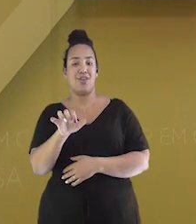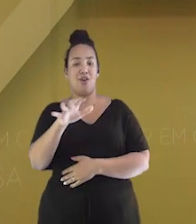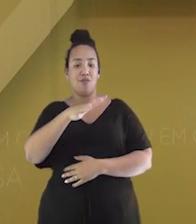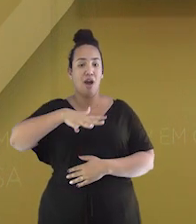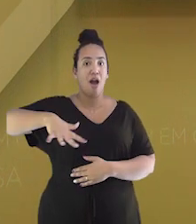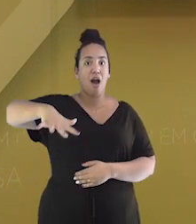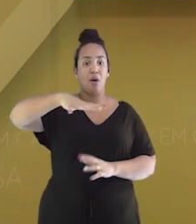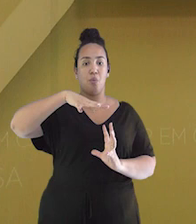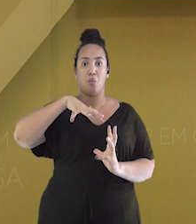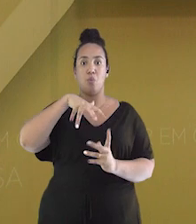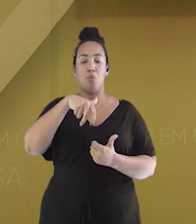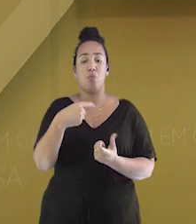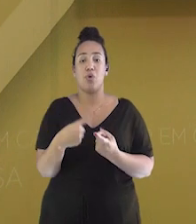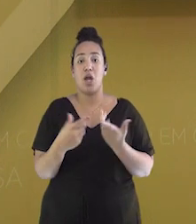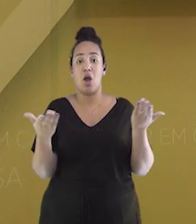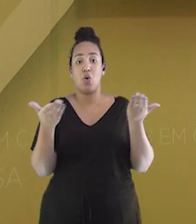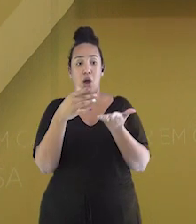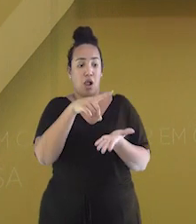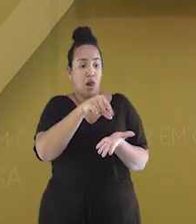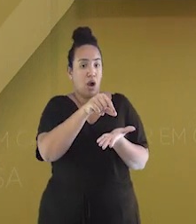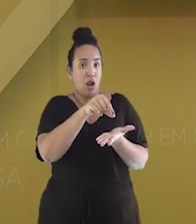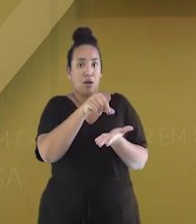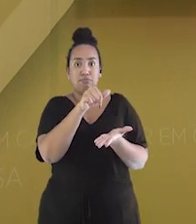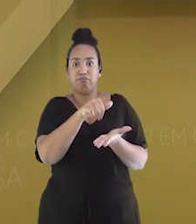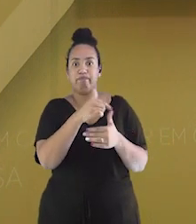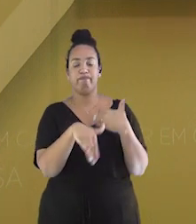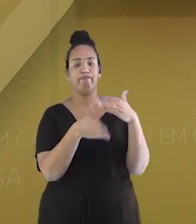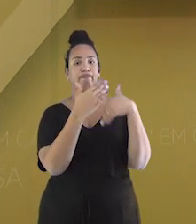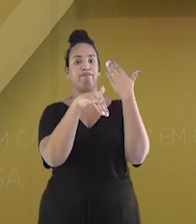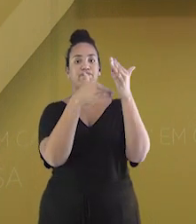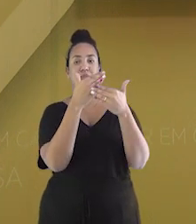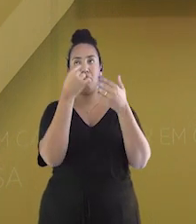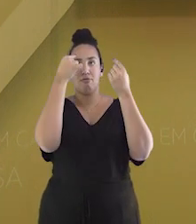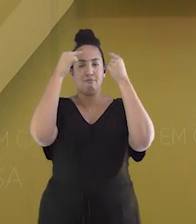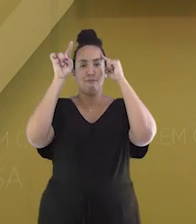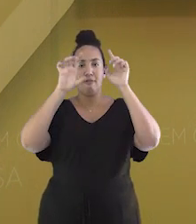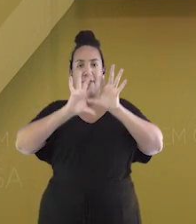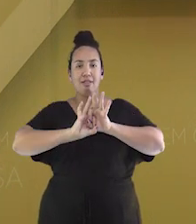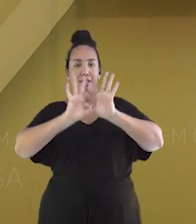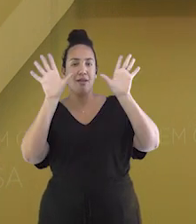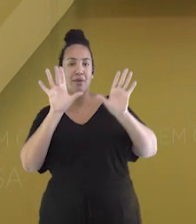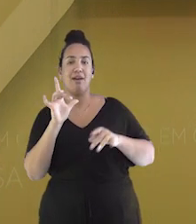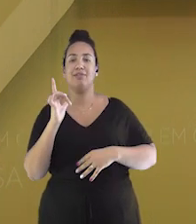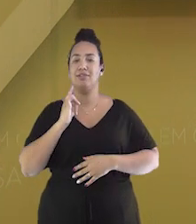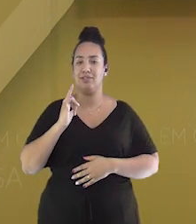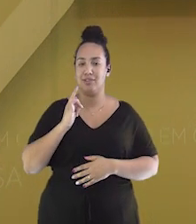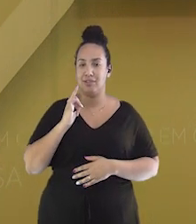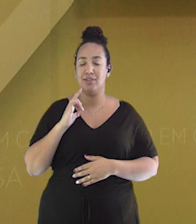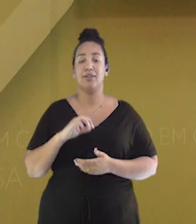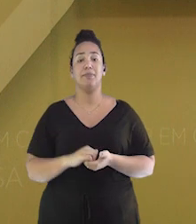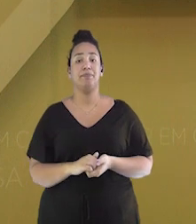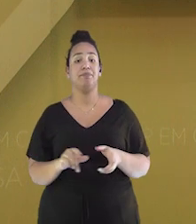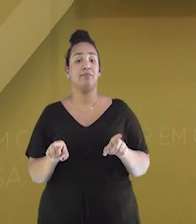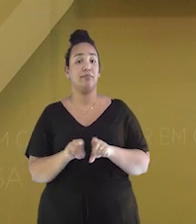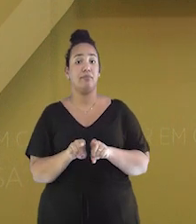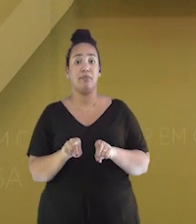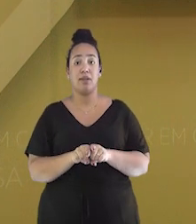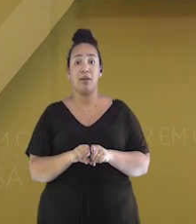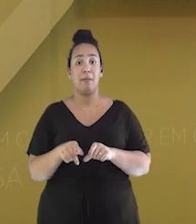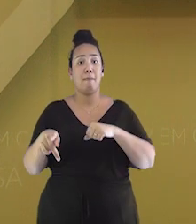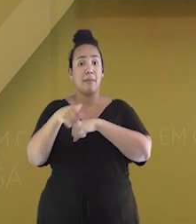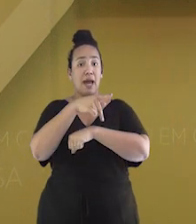capitalismo está ganhando muita força. As ideias de liberdade estão bastante sólidas. E pelo menos nas principais